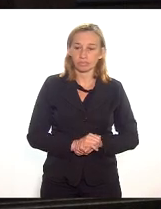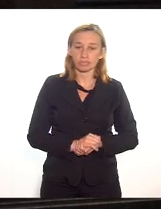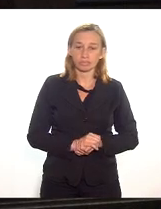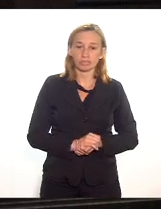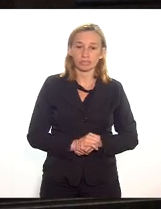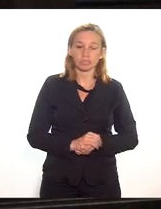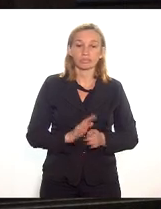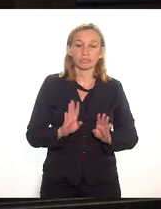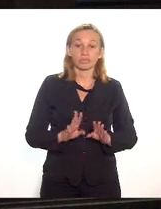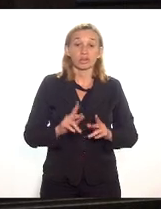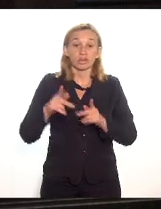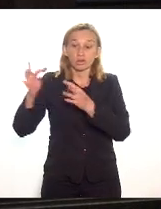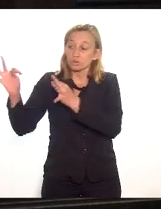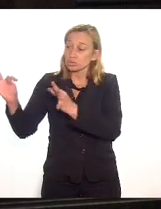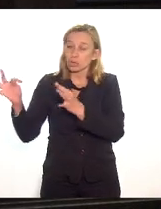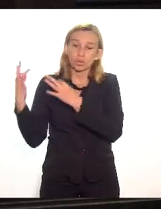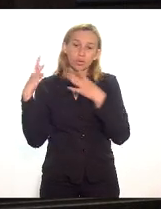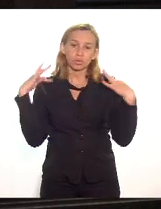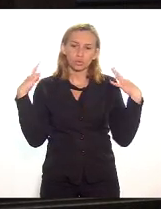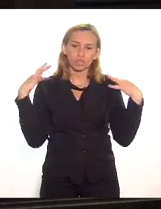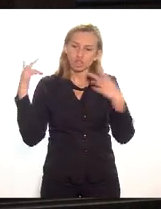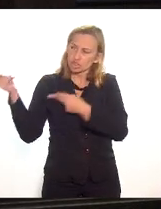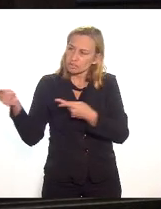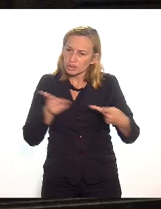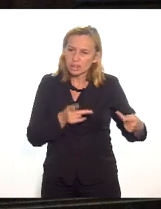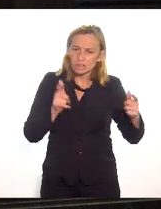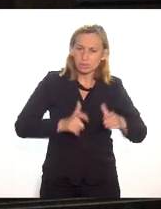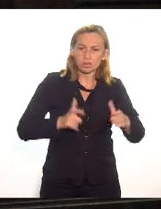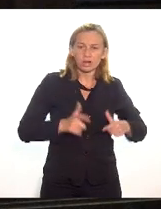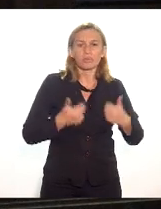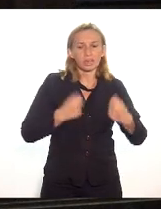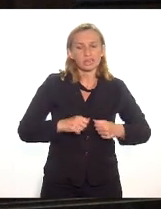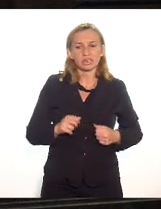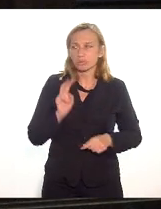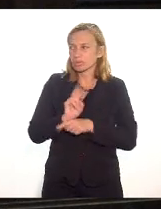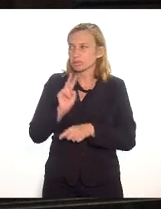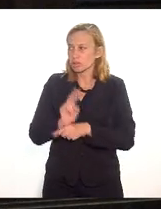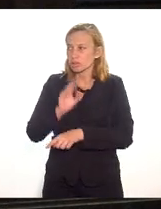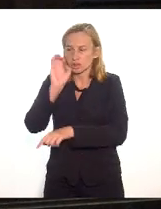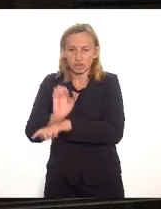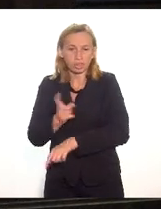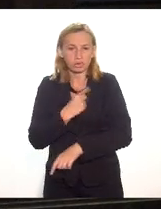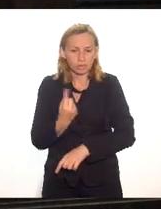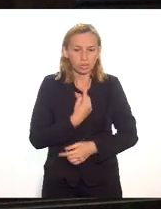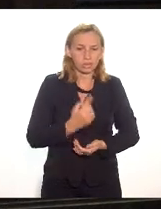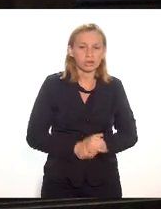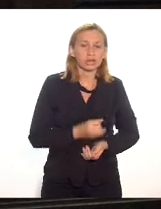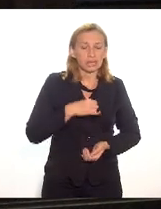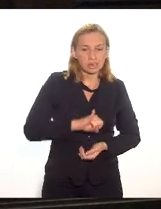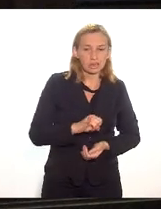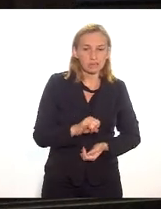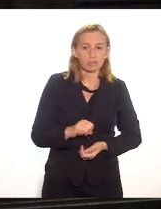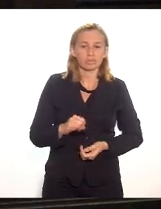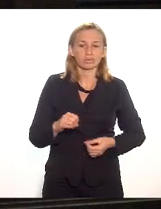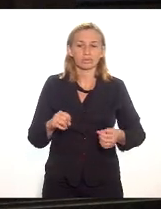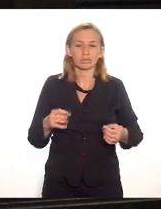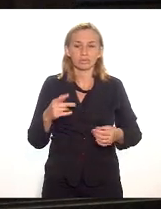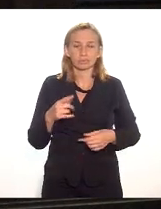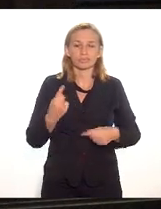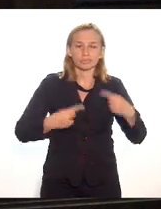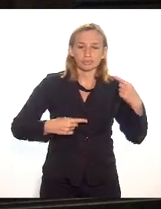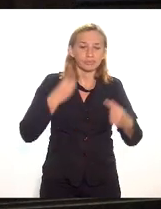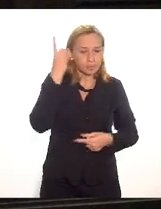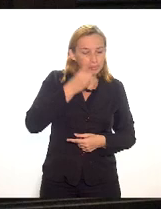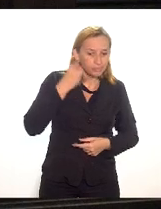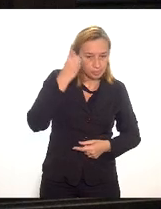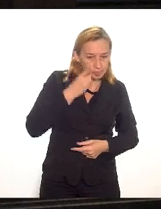dos turistas no mundo. Temos que defender o nosso Estado. Se o Parlamento Fluminense não estiver na vanguarda da defesa dos